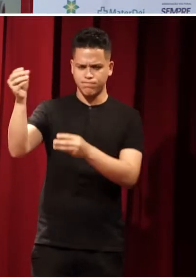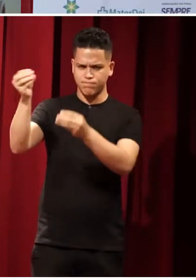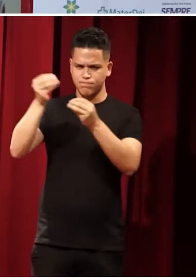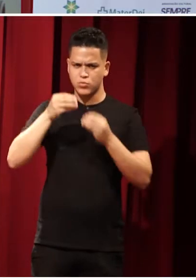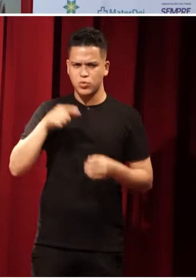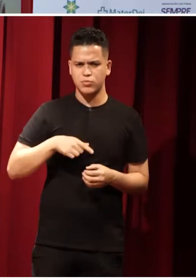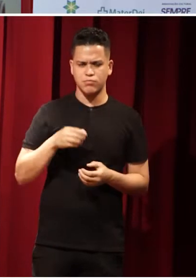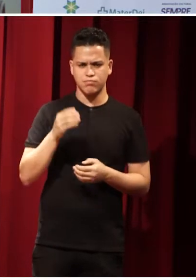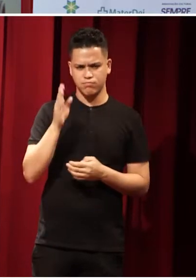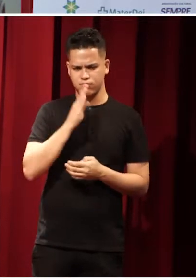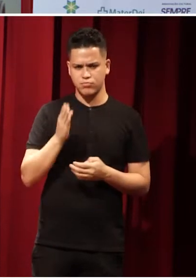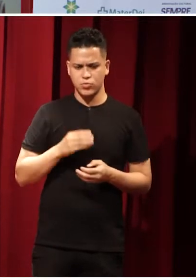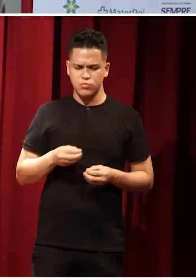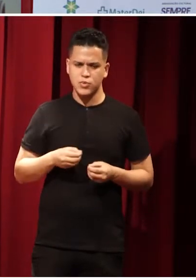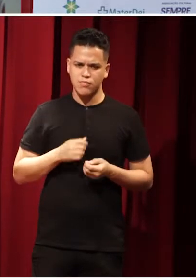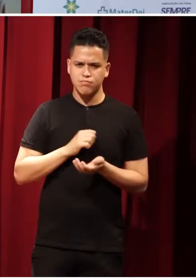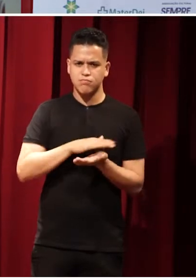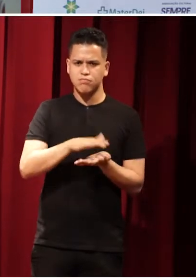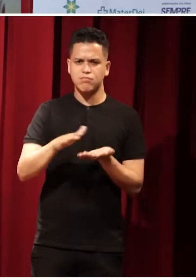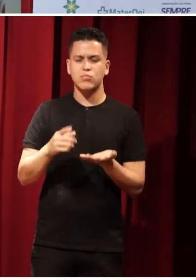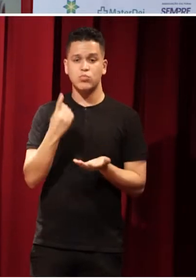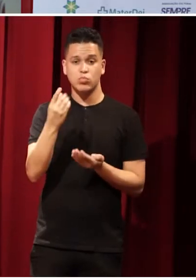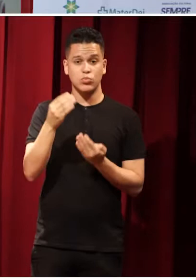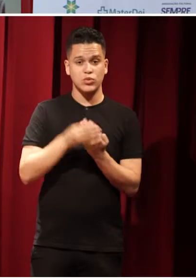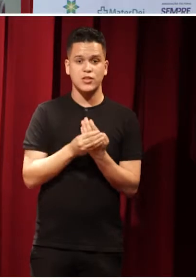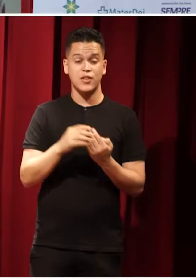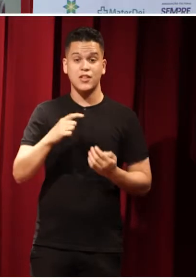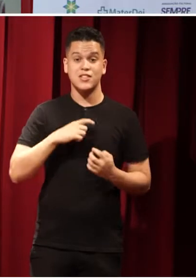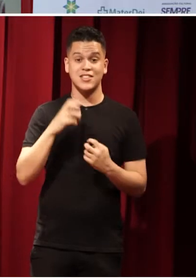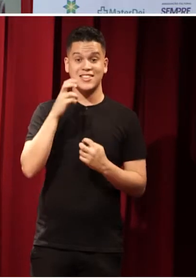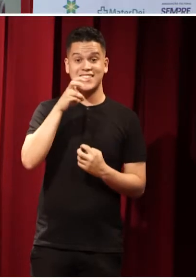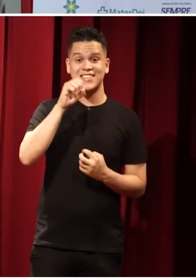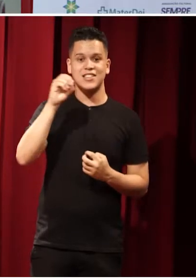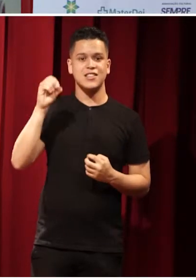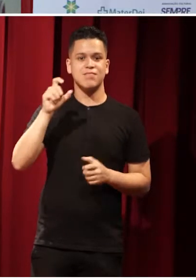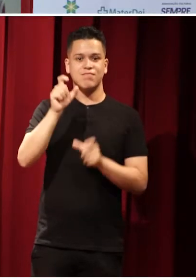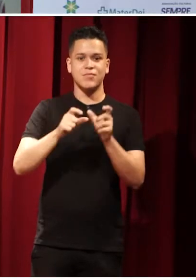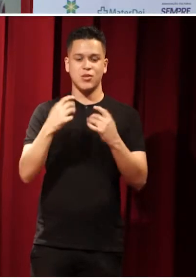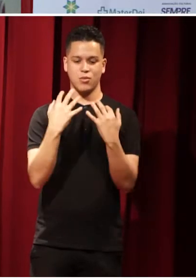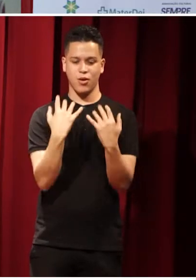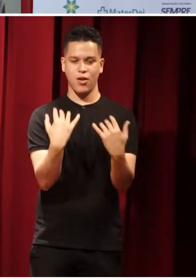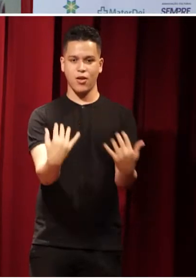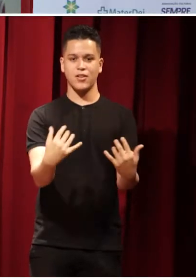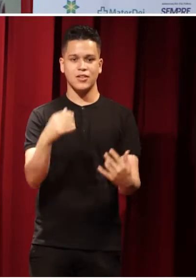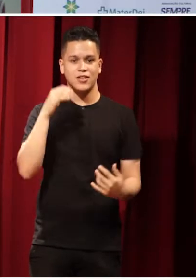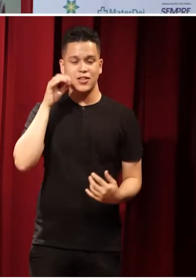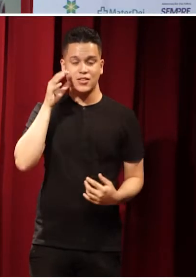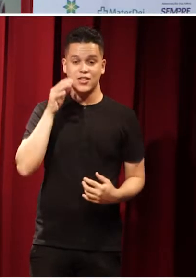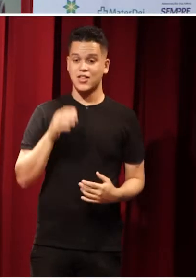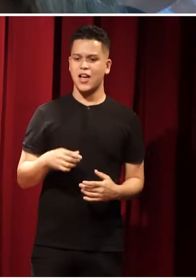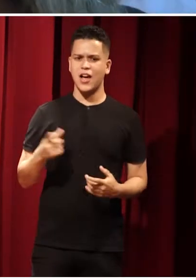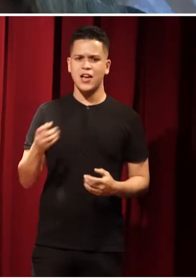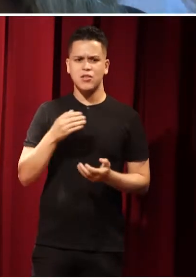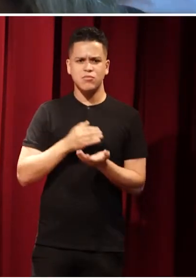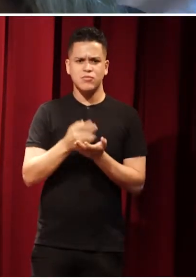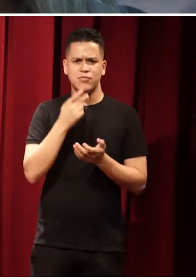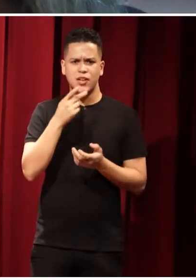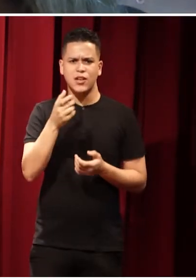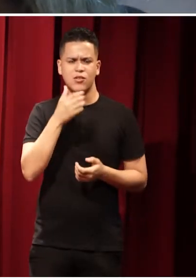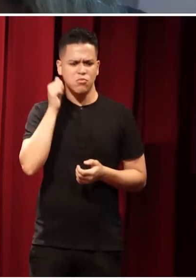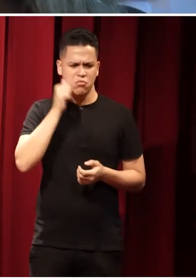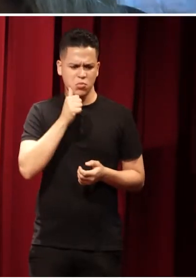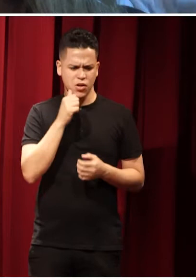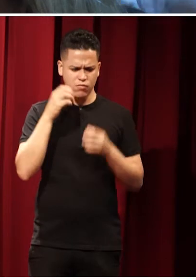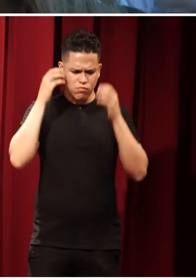Barroco. Aí na hora que ele veio aqui no Palácio das Artes, com mais de 500 pessoas na plateia, ele começou a falar sobre a mulher barbada.